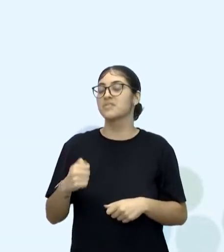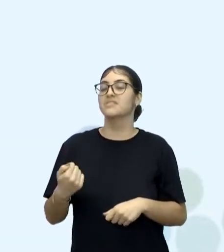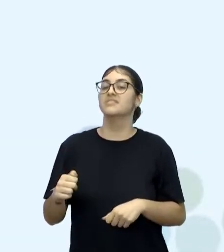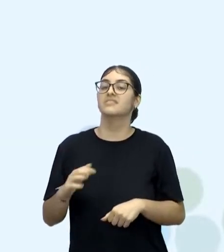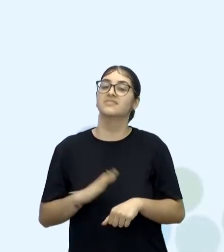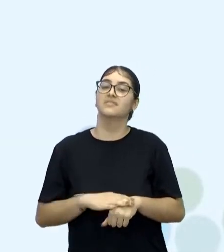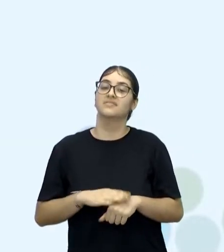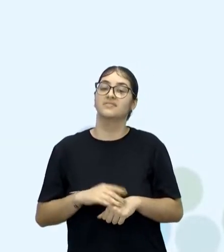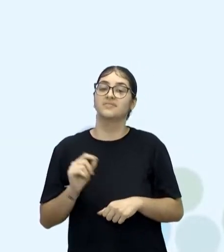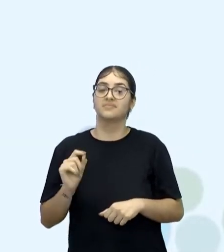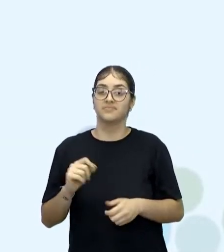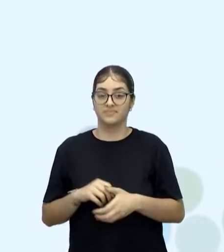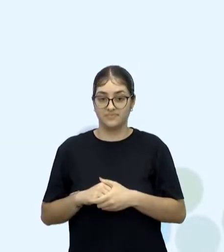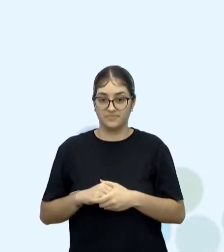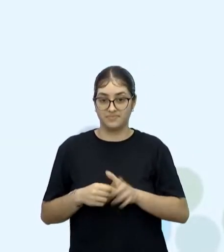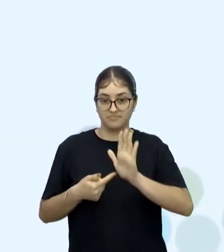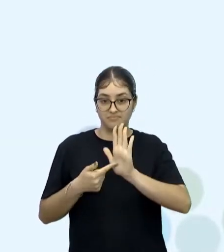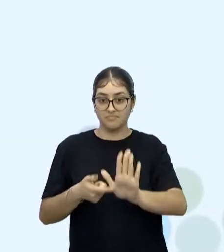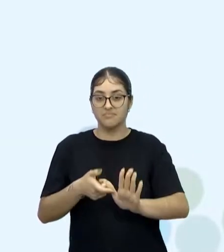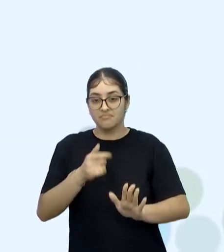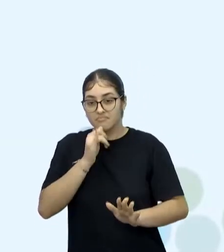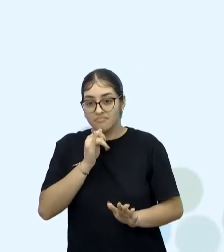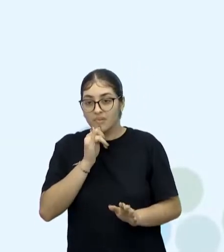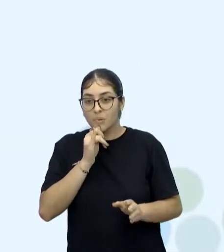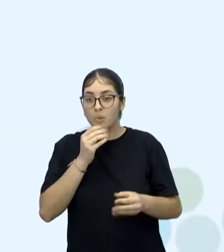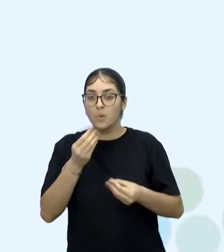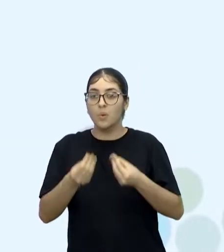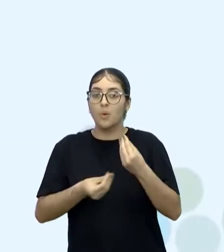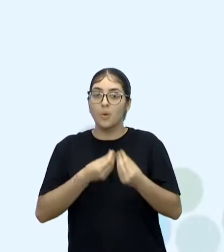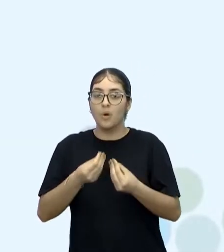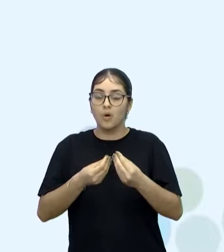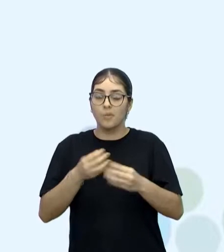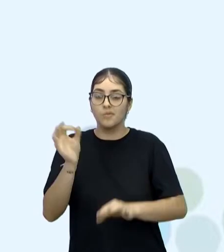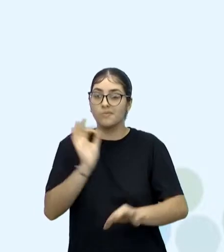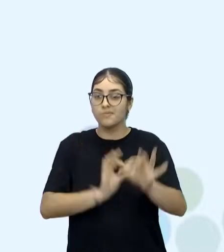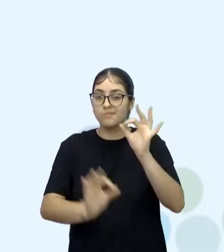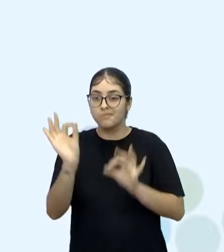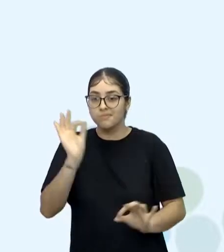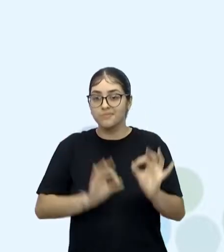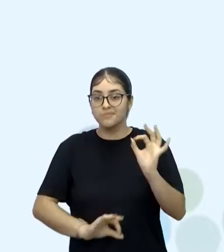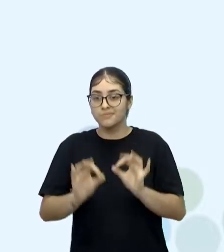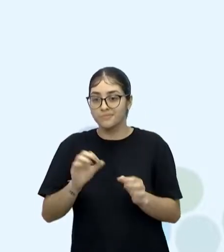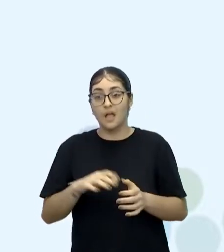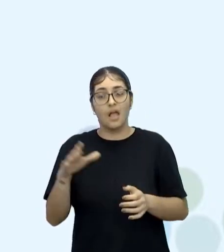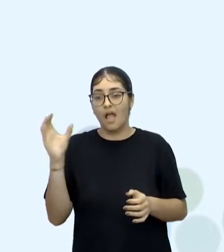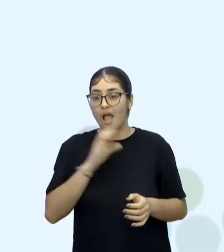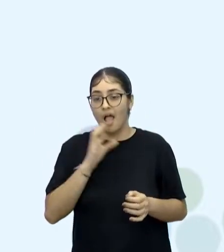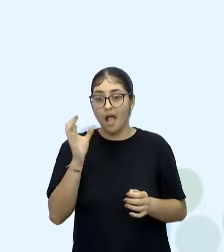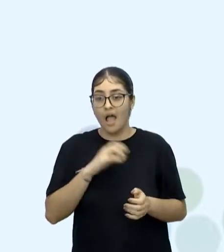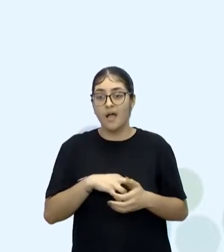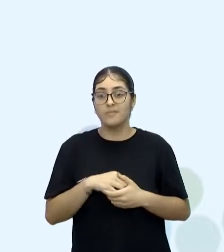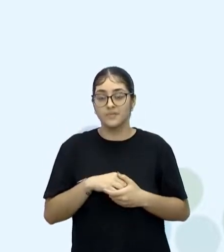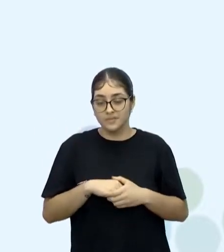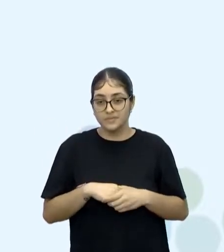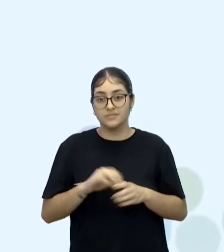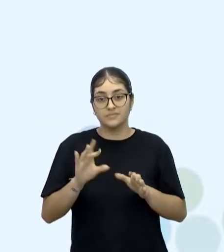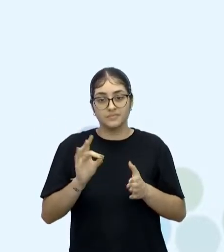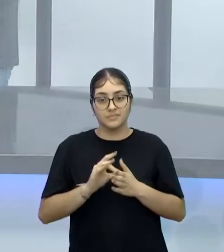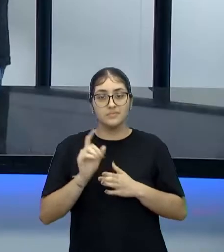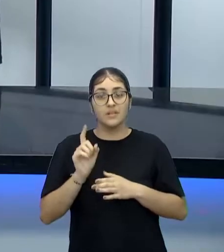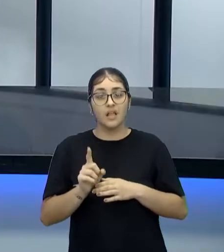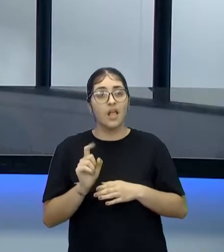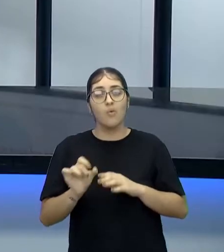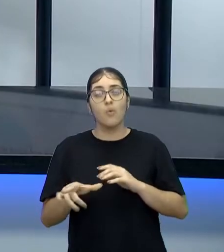ver? Apresente um exemplo por meio de um esquema, que é o que você vai fazer hoje. Vai ser muito rápido também. Não, na verdade, a intenção aqui